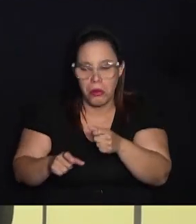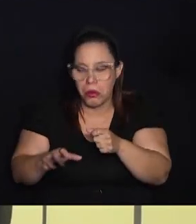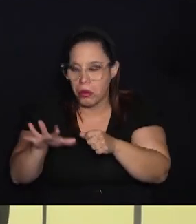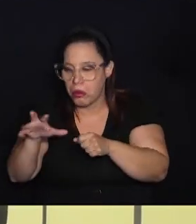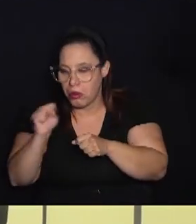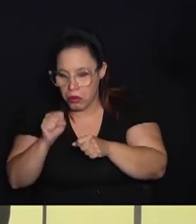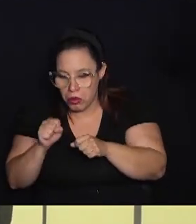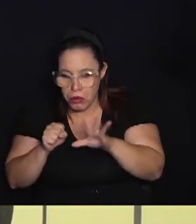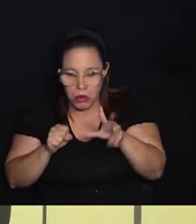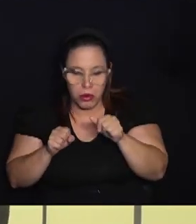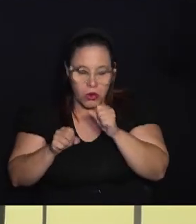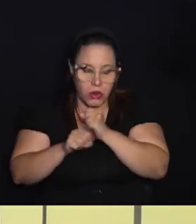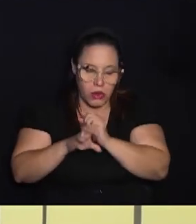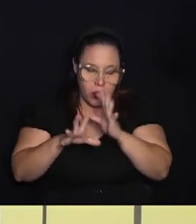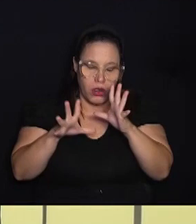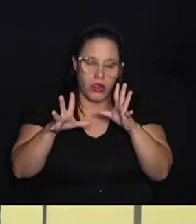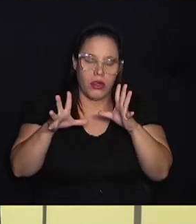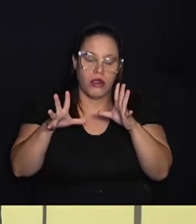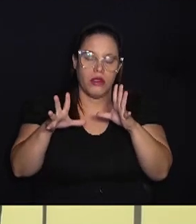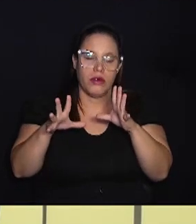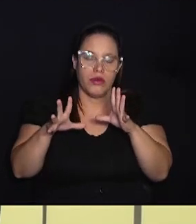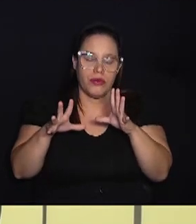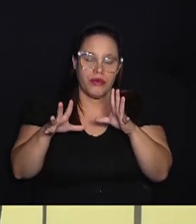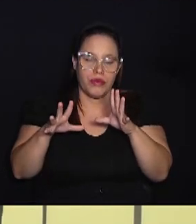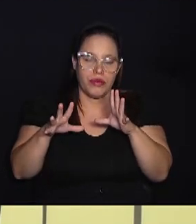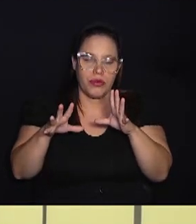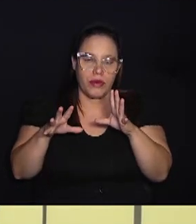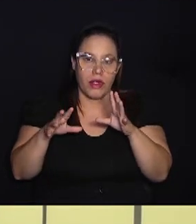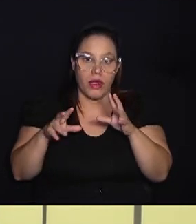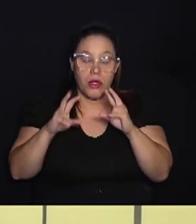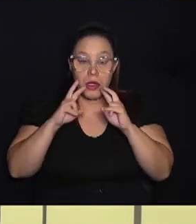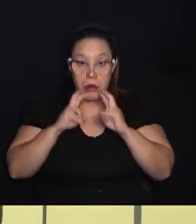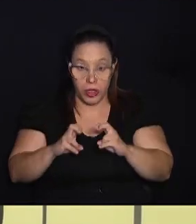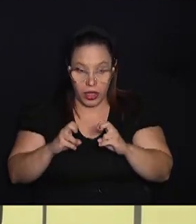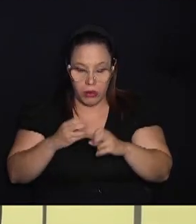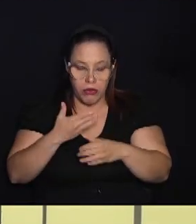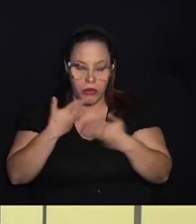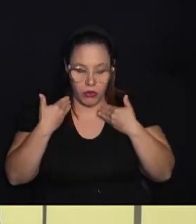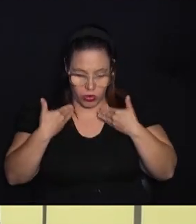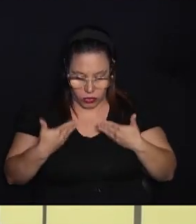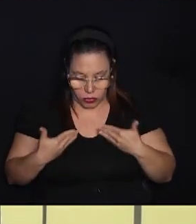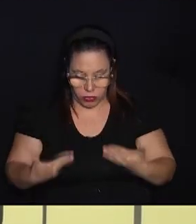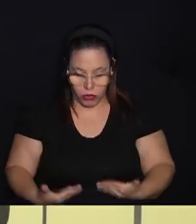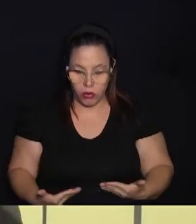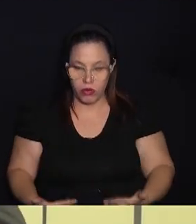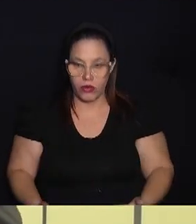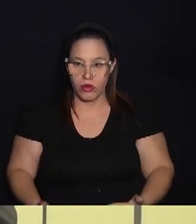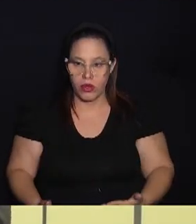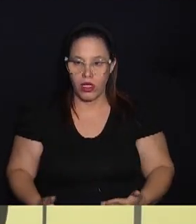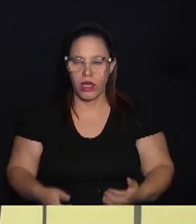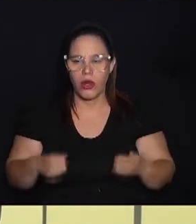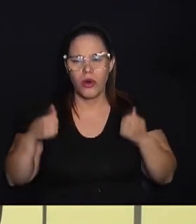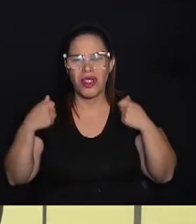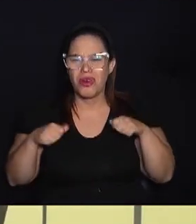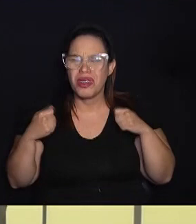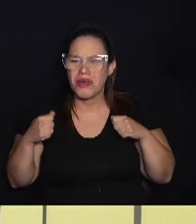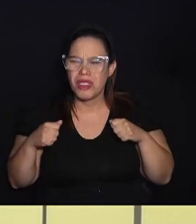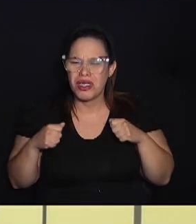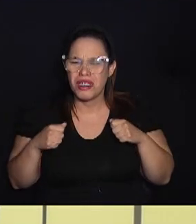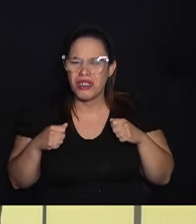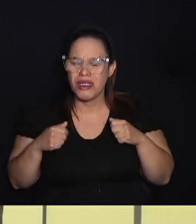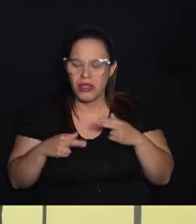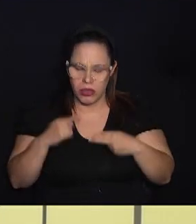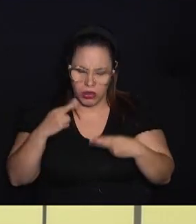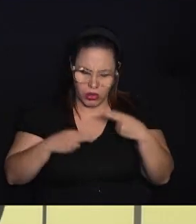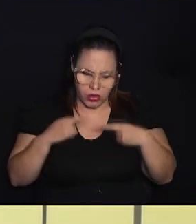clareza e autonomia para lidar de receber o seu próprio corpo as suas demandas e Isso muda a sua relação com o sistema